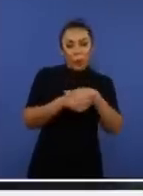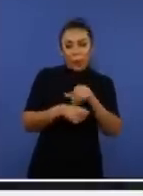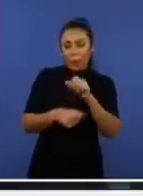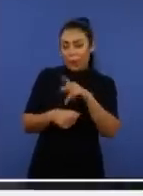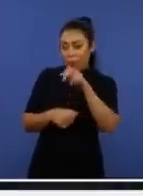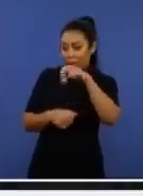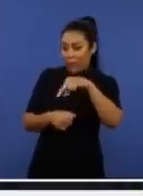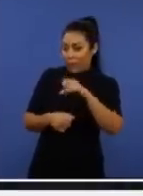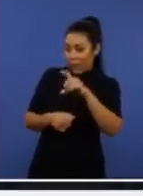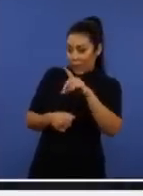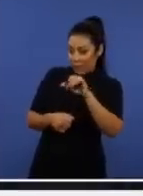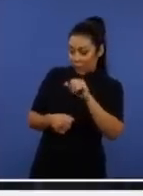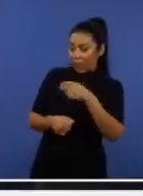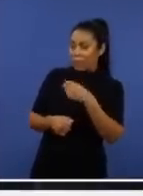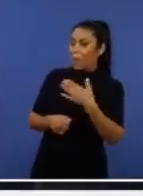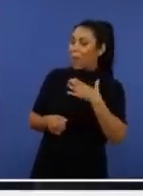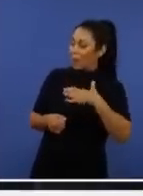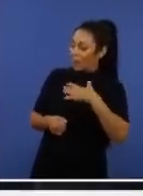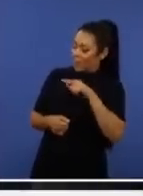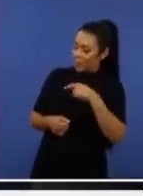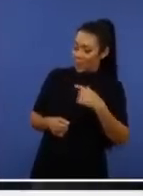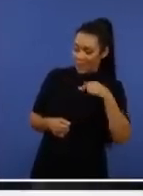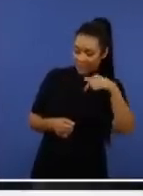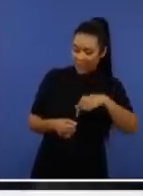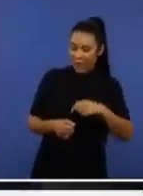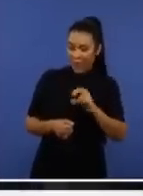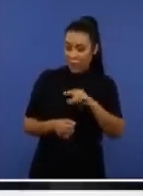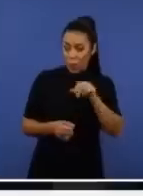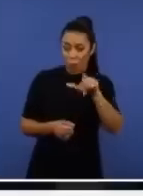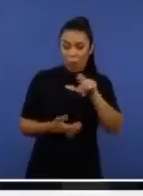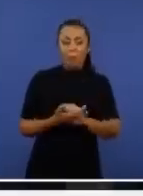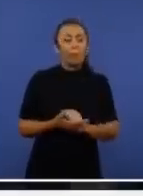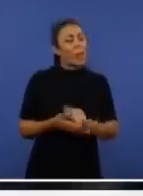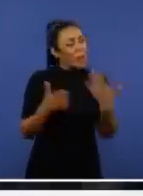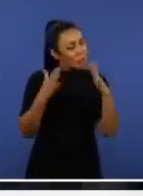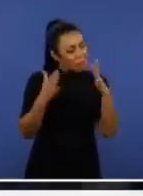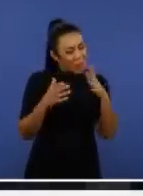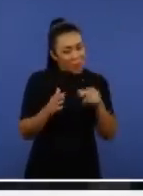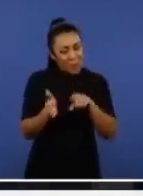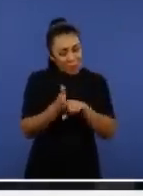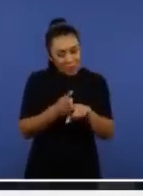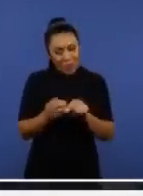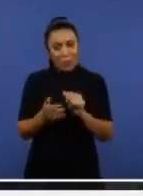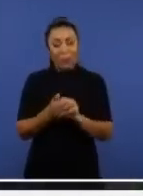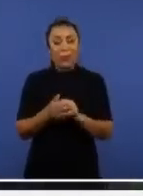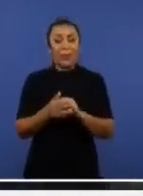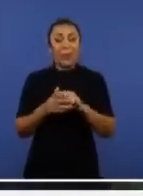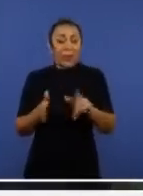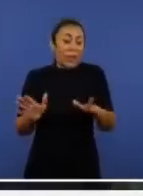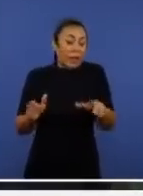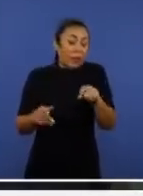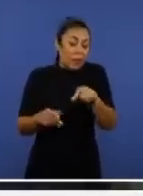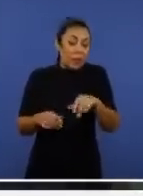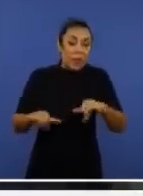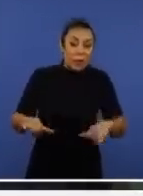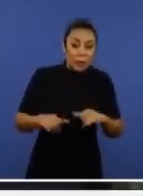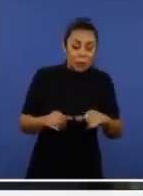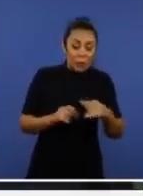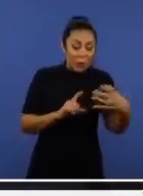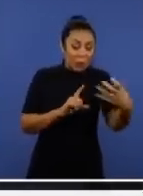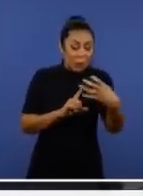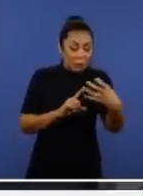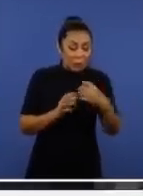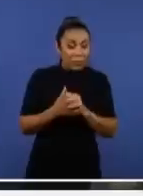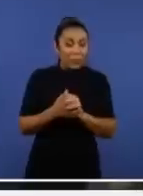Prazer ter você aqui no UOL. Parabéns pela pergunta, pergunta legítima, correta, e um ataque machista, misógino do presidente,